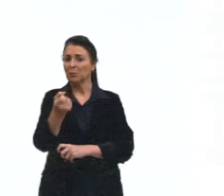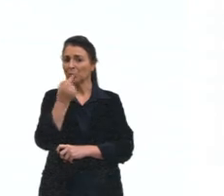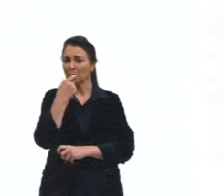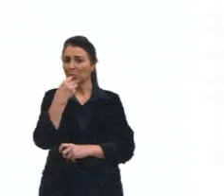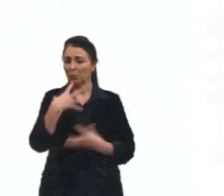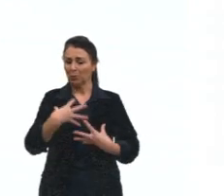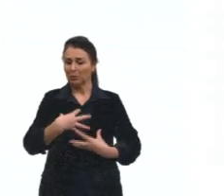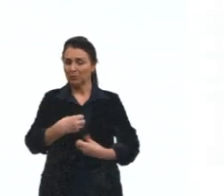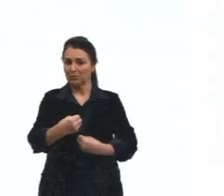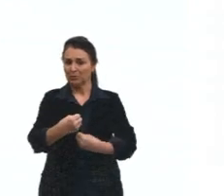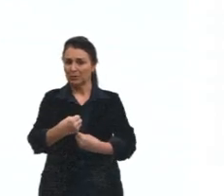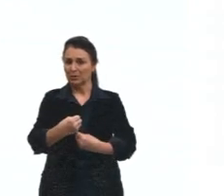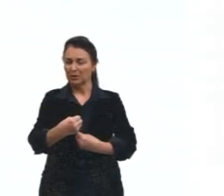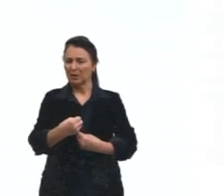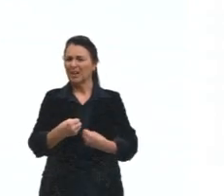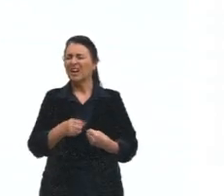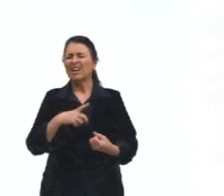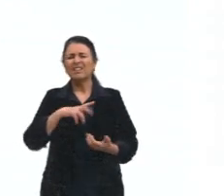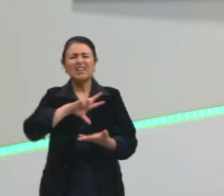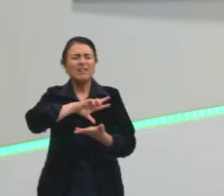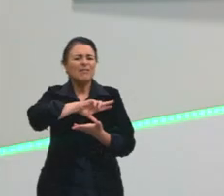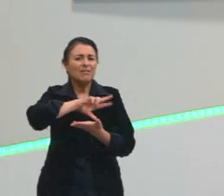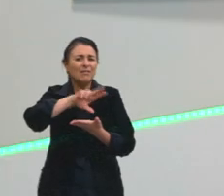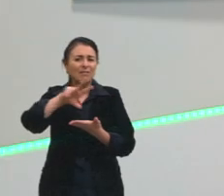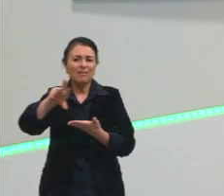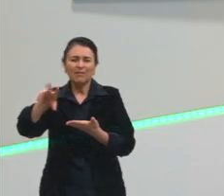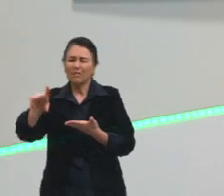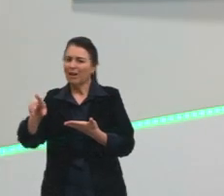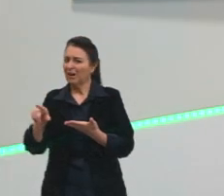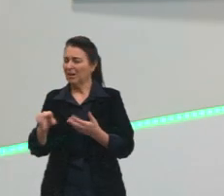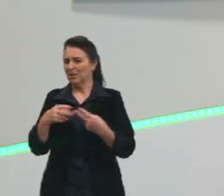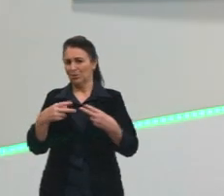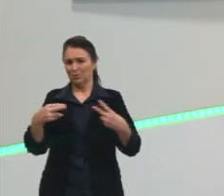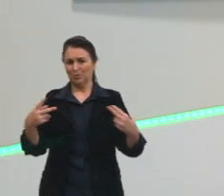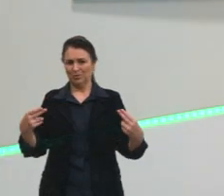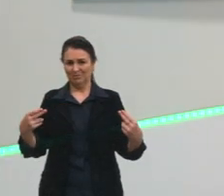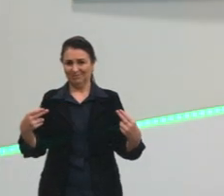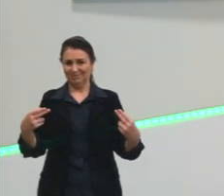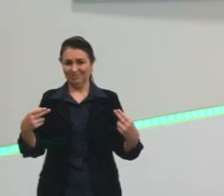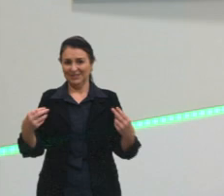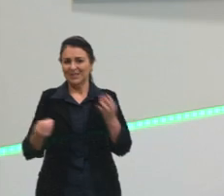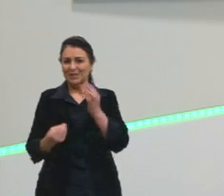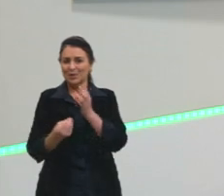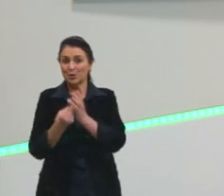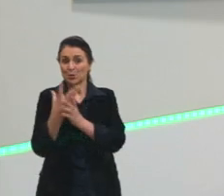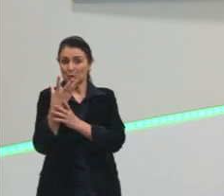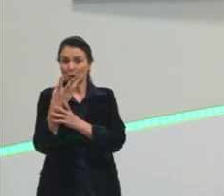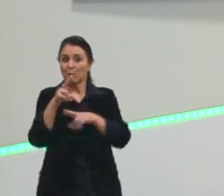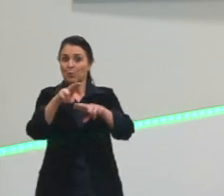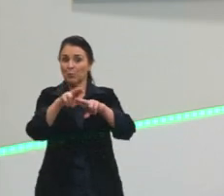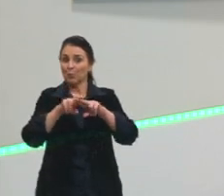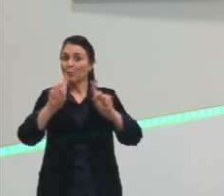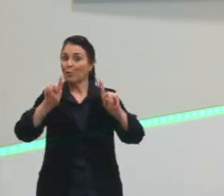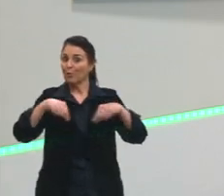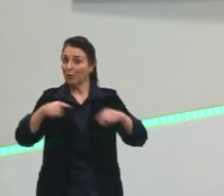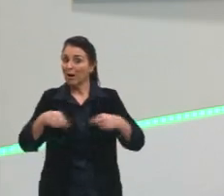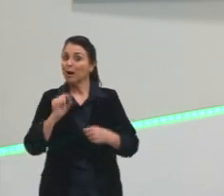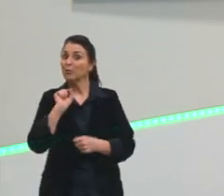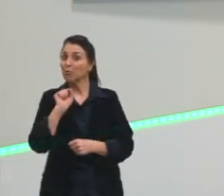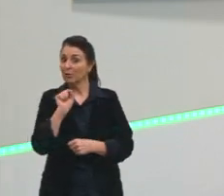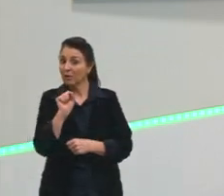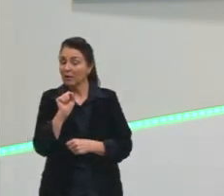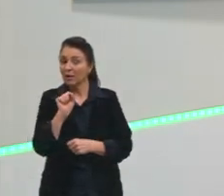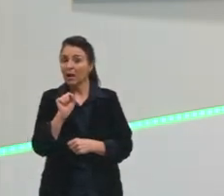aí tem vaga a gente tem vários motivos que é formado que surgem as superbactérias eu vou dar um exemplo